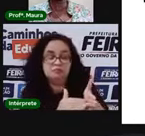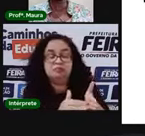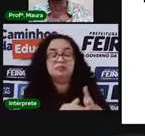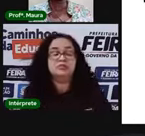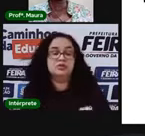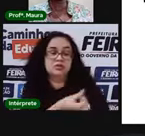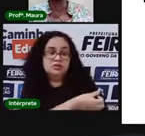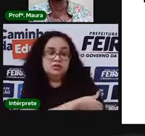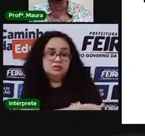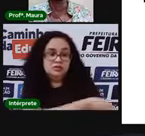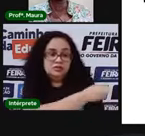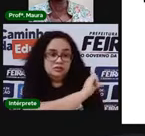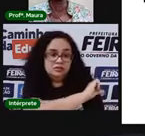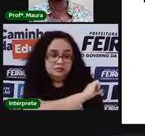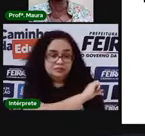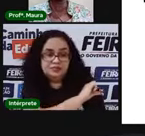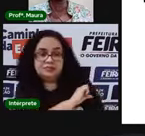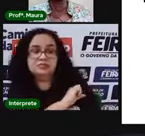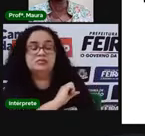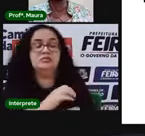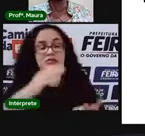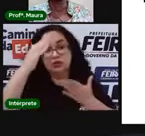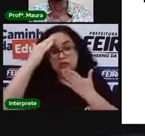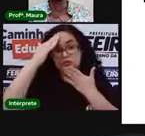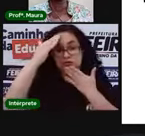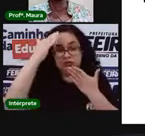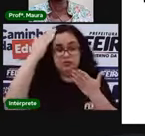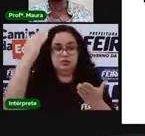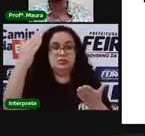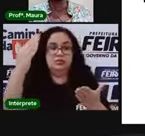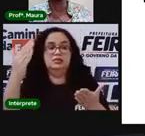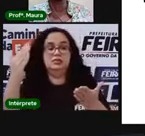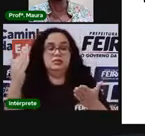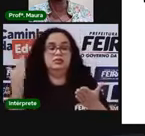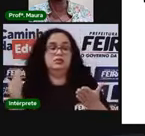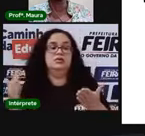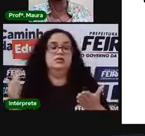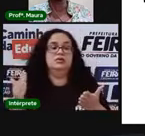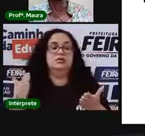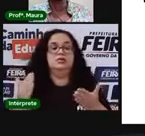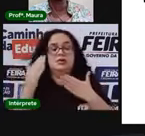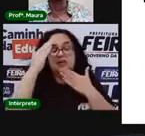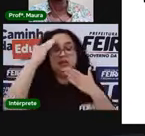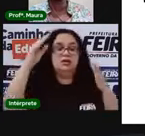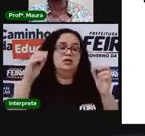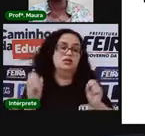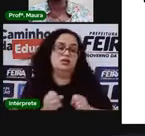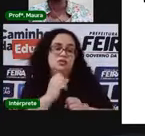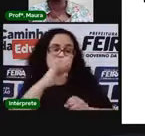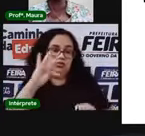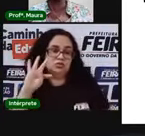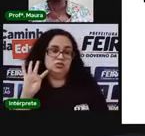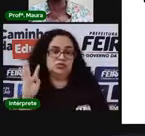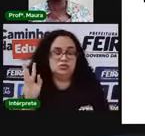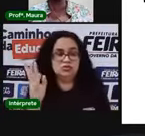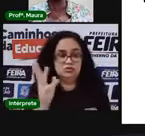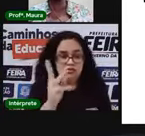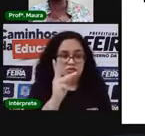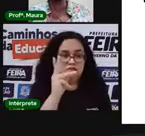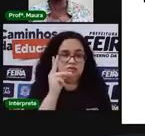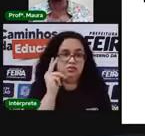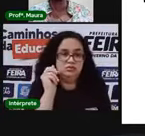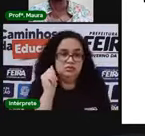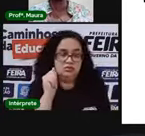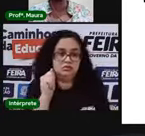finais. Nossa gratidão a todos vocês, muitos afetos, muita luz para todos, para